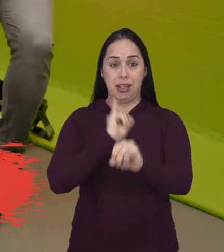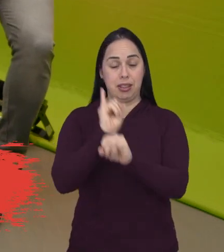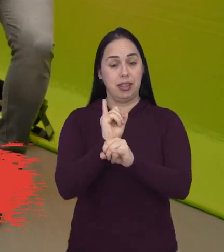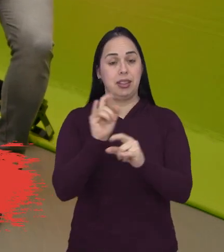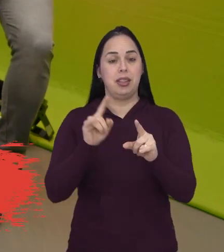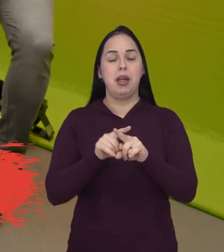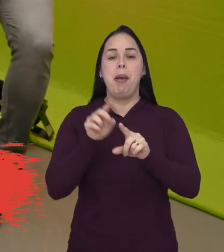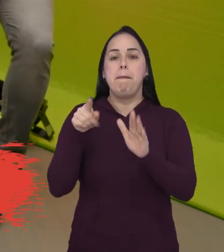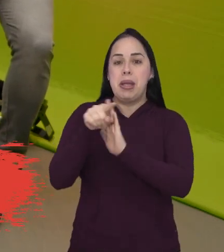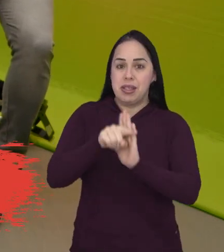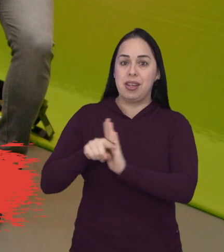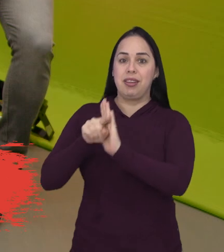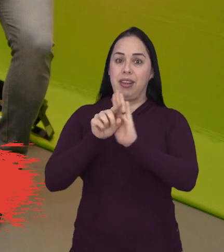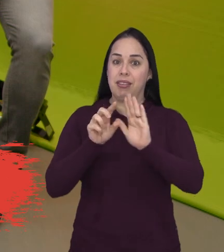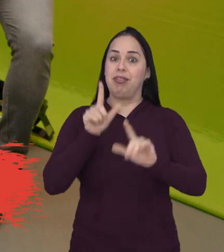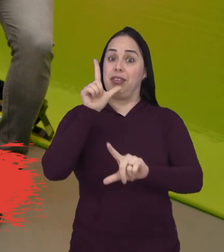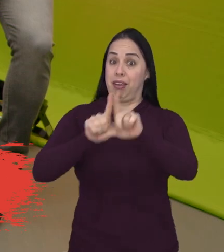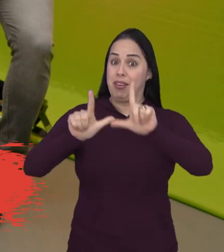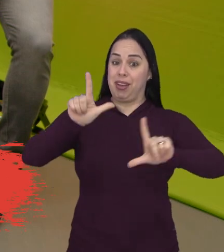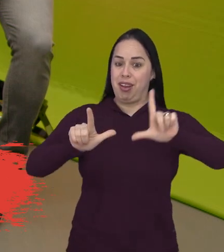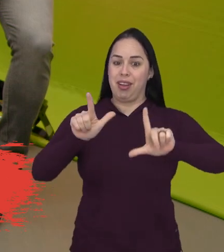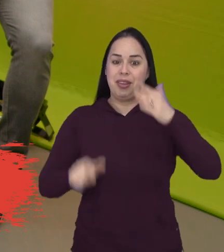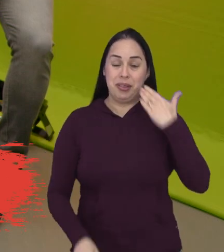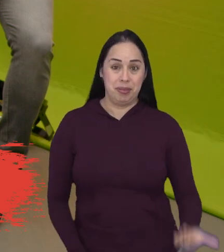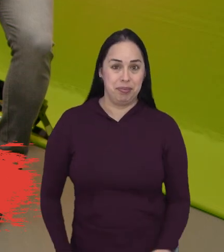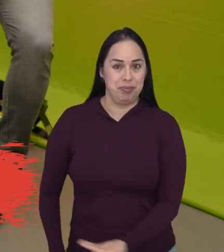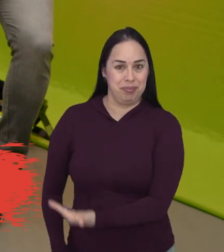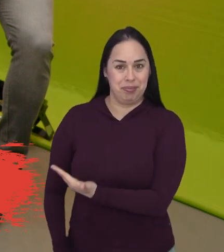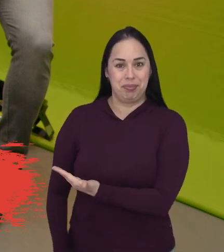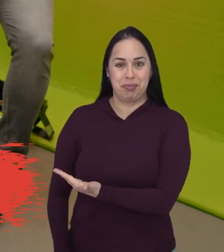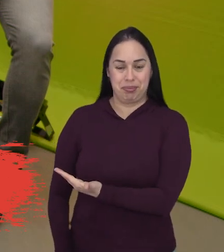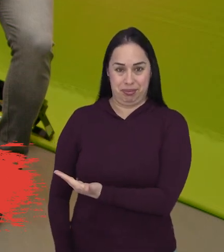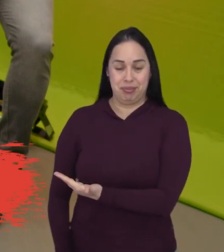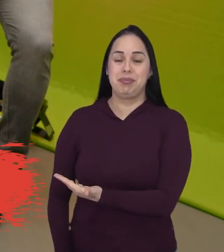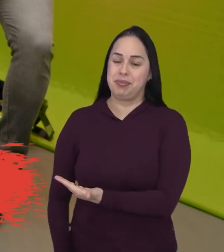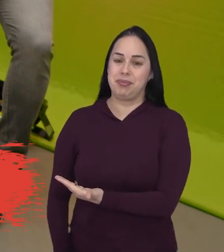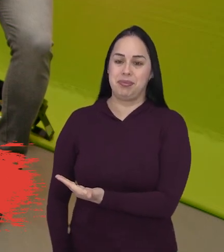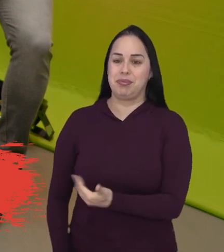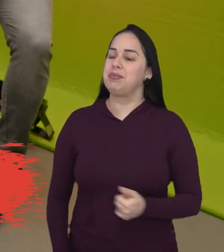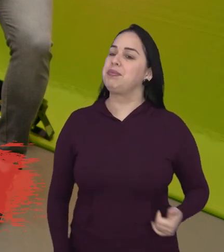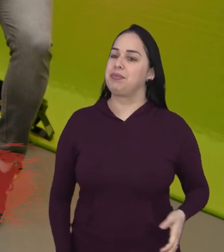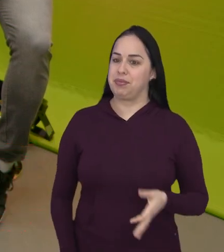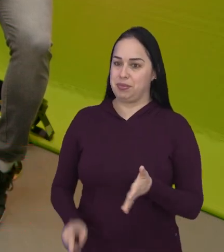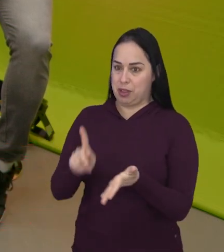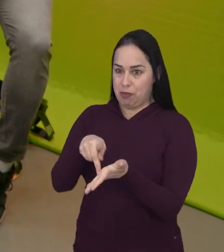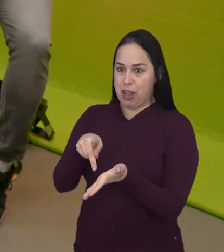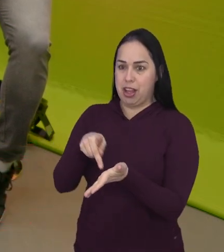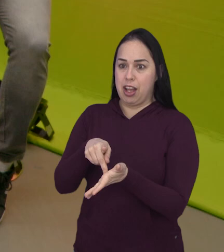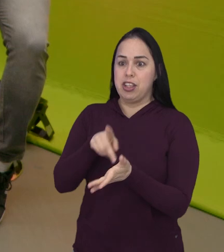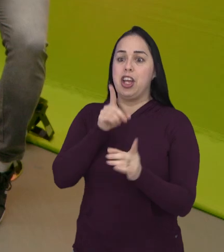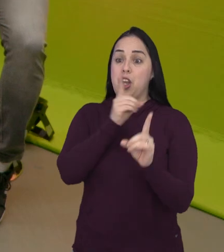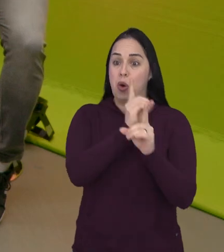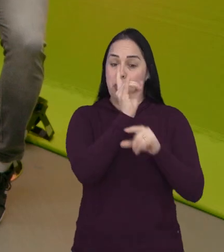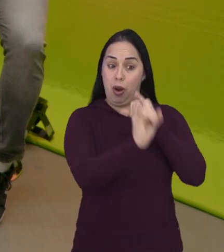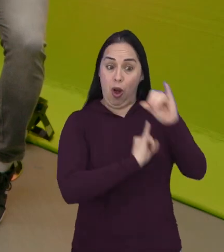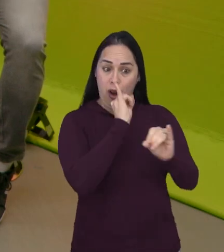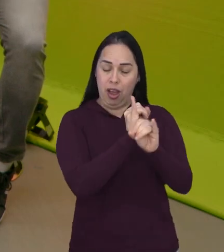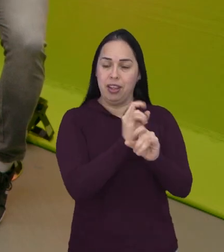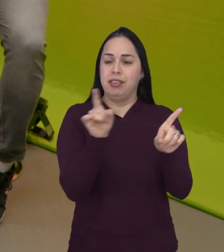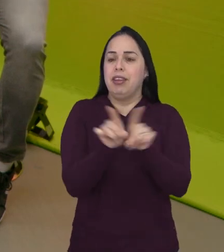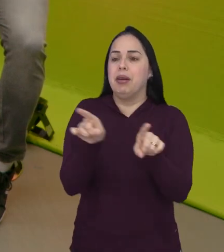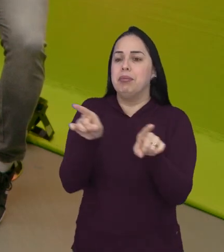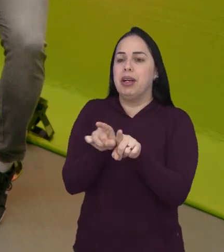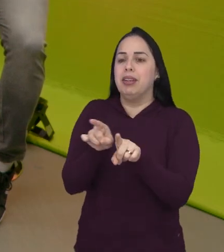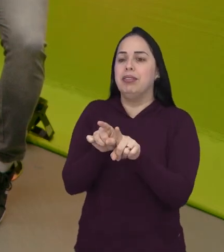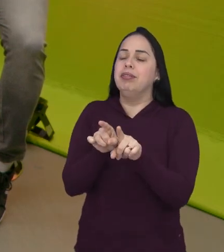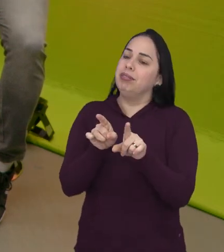colocar TV Câmara São José dos Campos. Nosso arroba é @TV Câmara SJC. É isso, encontra a gente online e sempre encontra